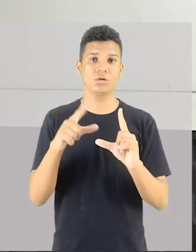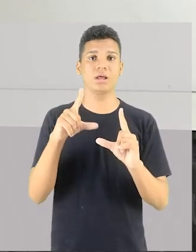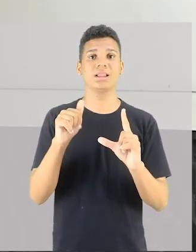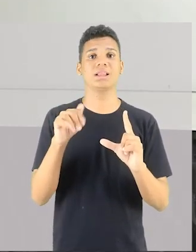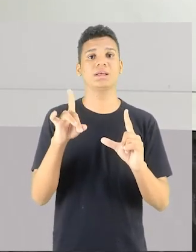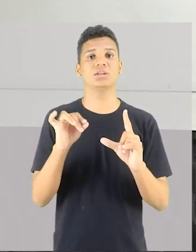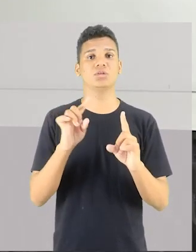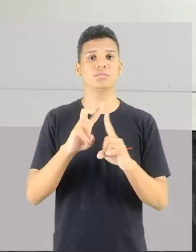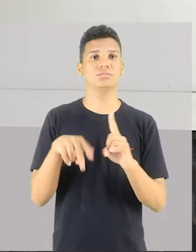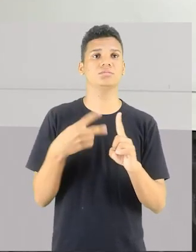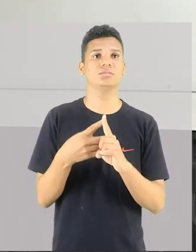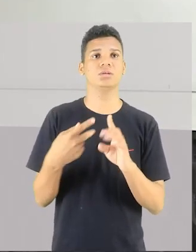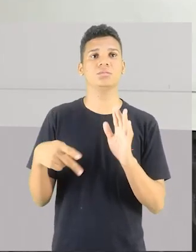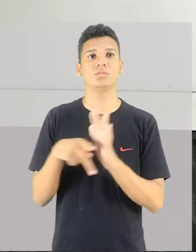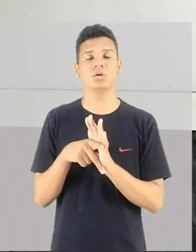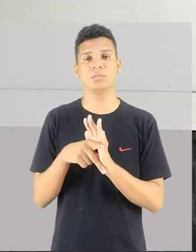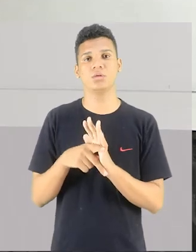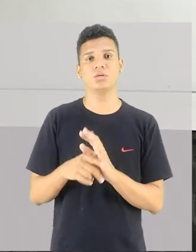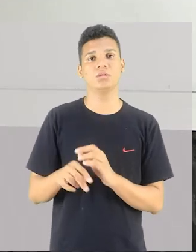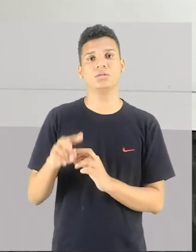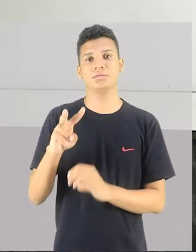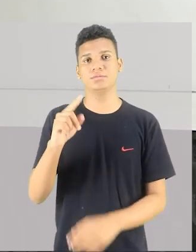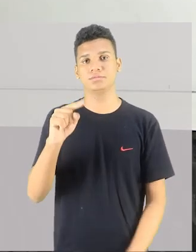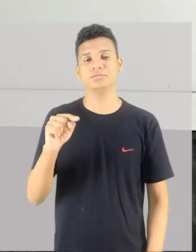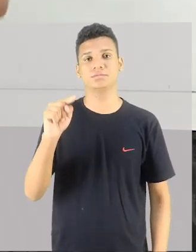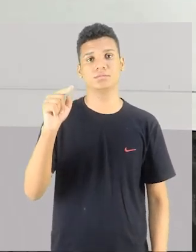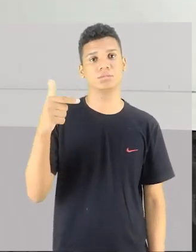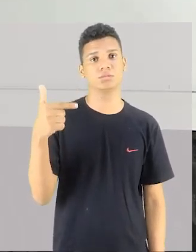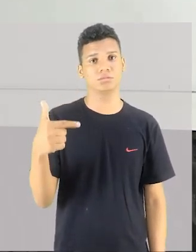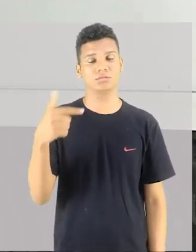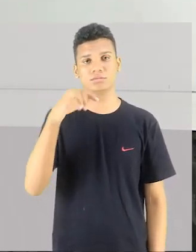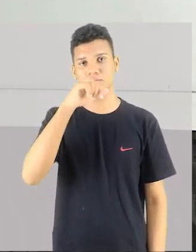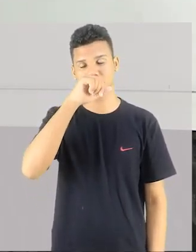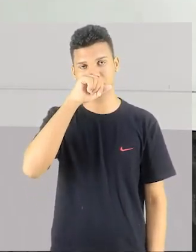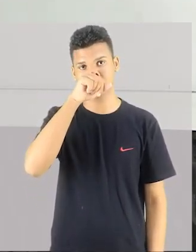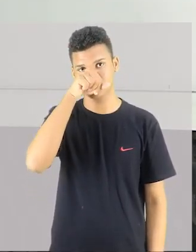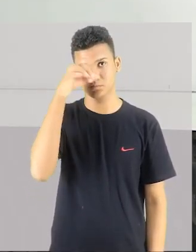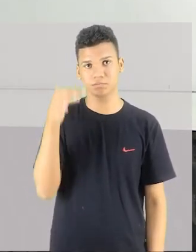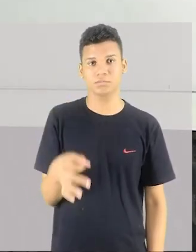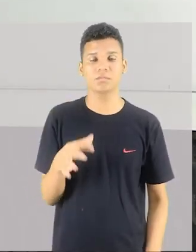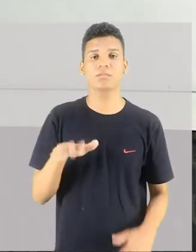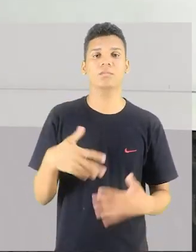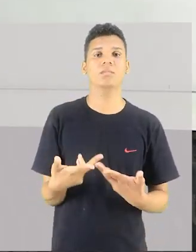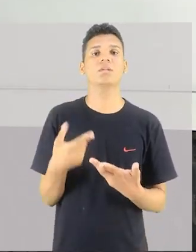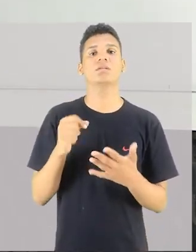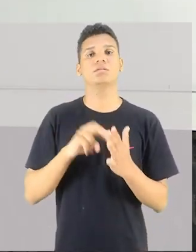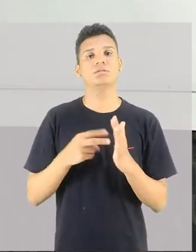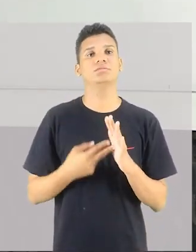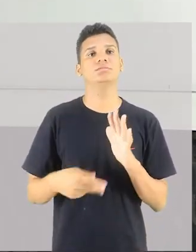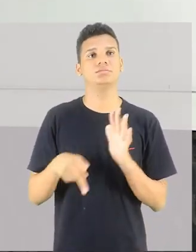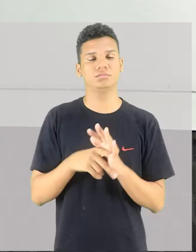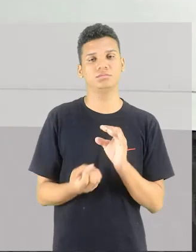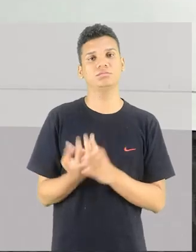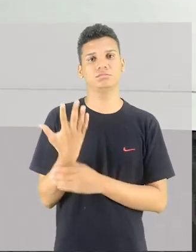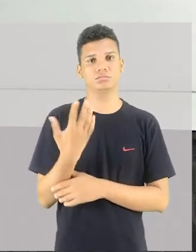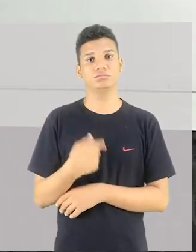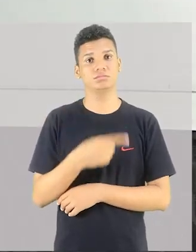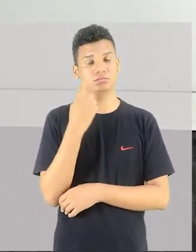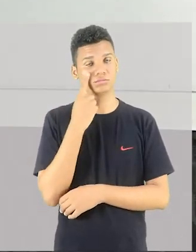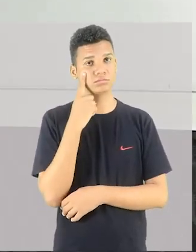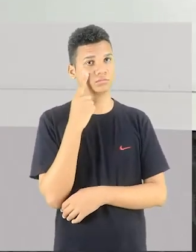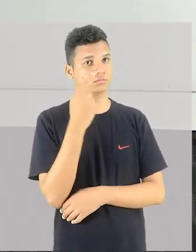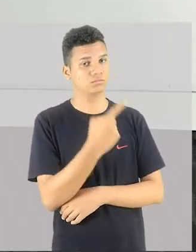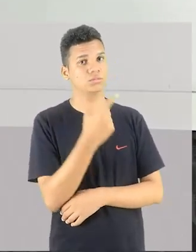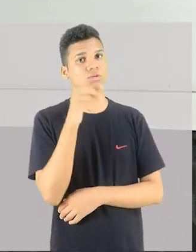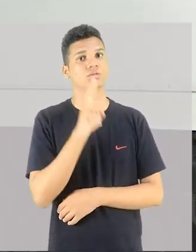multiplicado pela √2 ó certo então uma fulaz do quadrado a diagonal é o lado